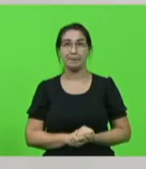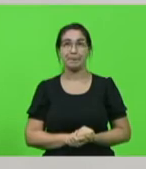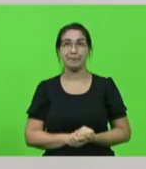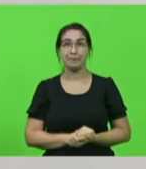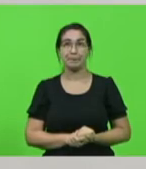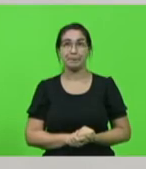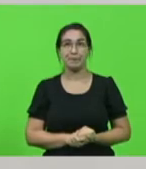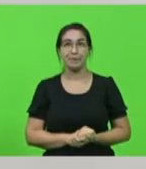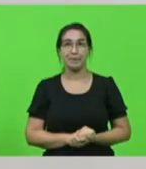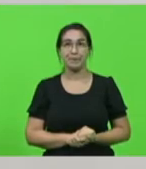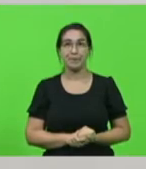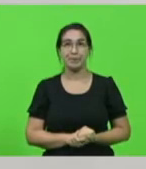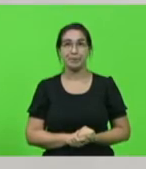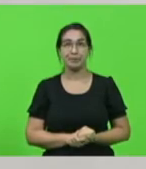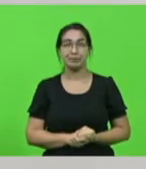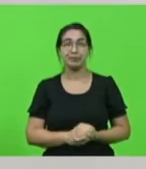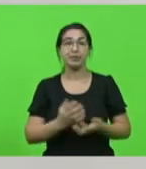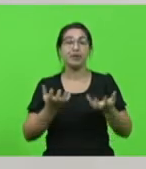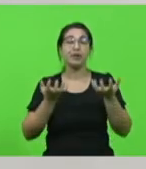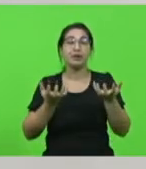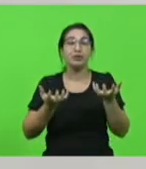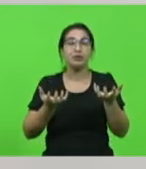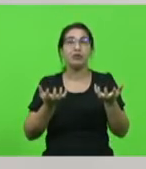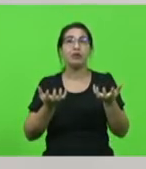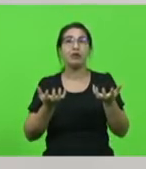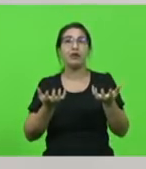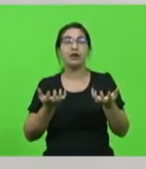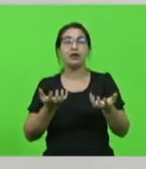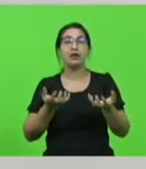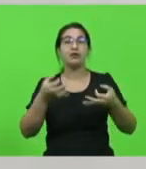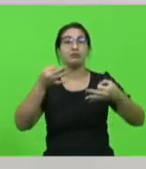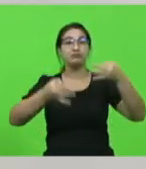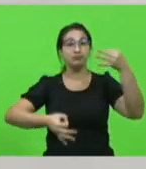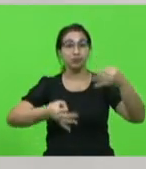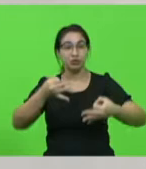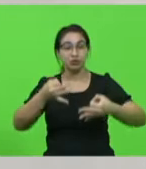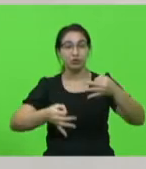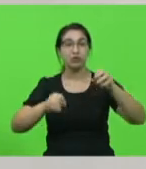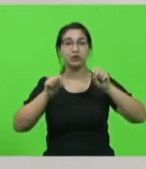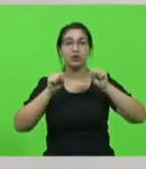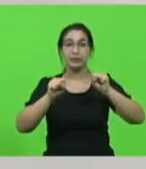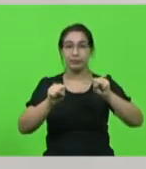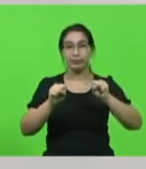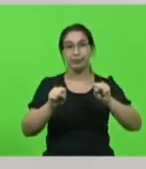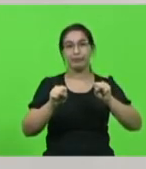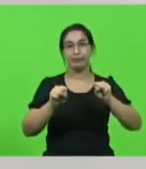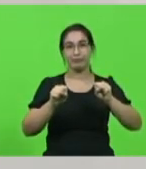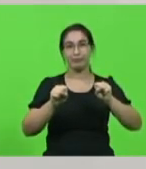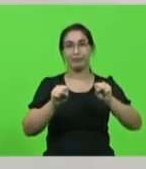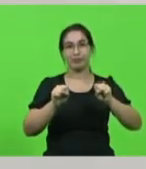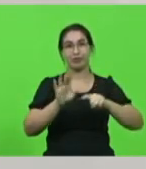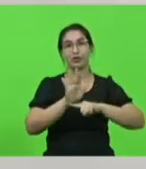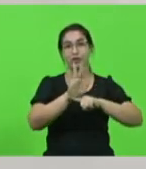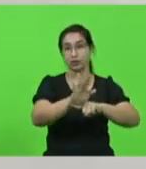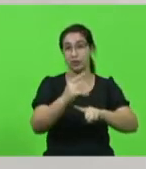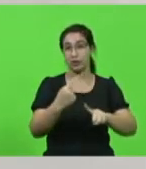espero encarecidamente que a justiça possa fazer alguma coisa. Porque a